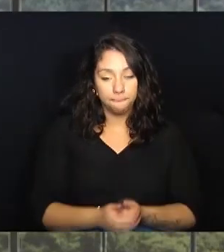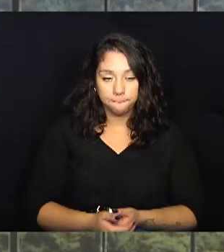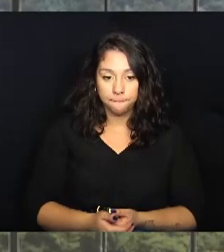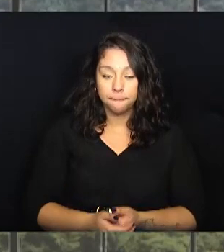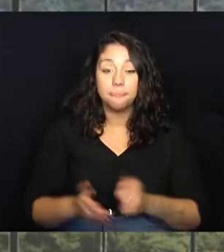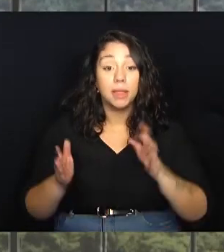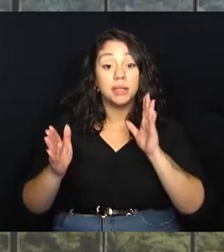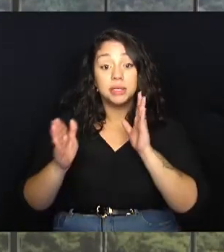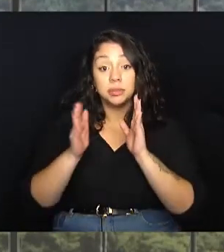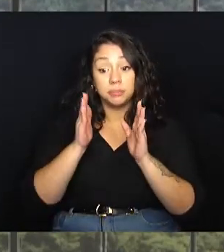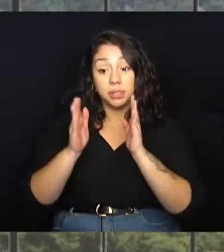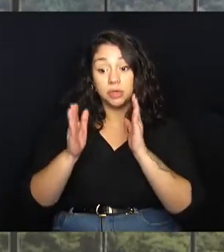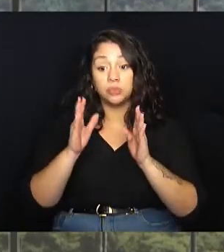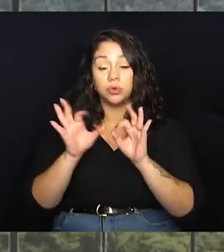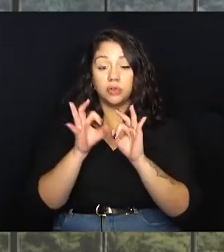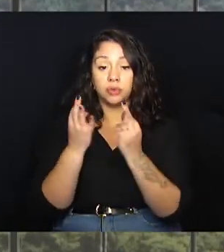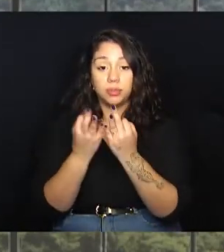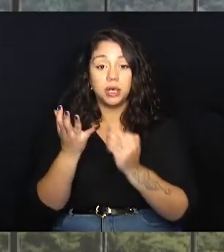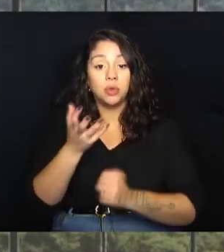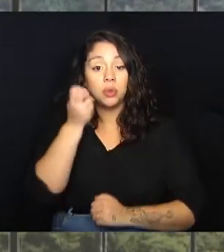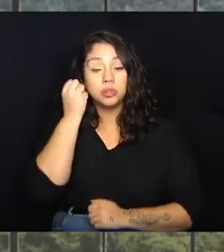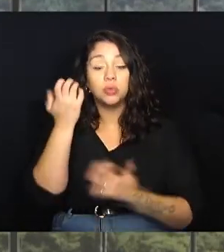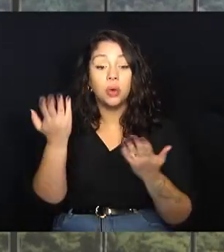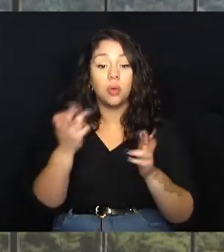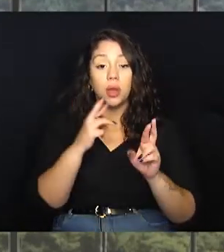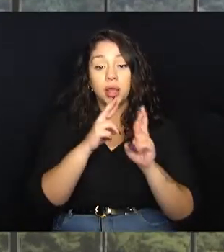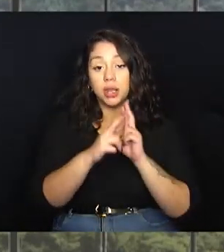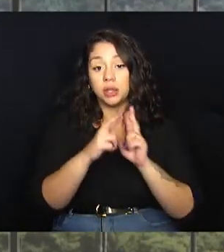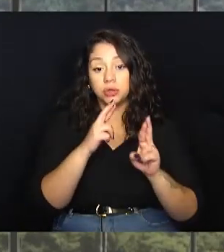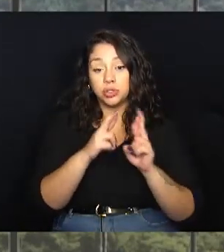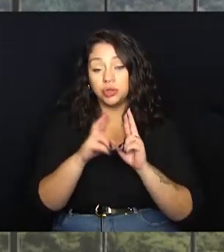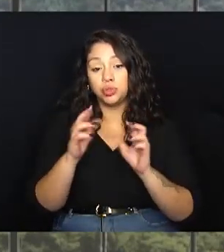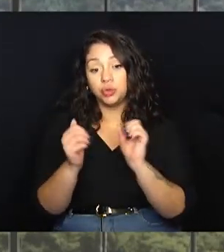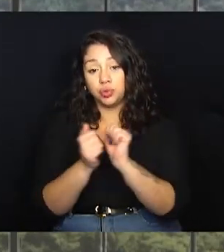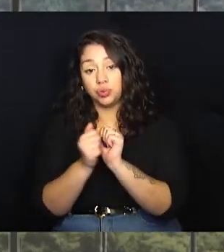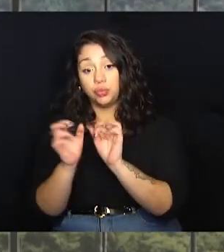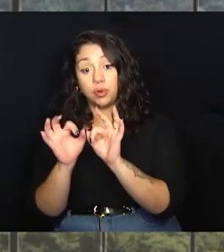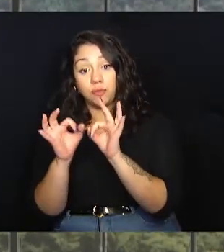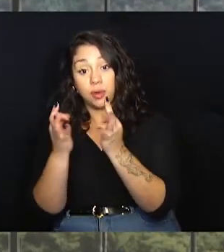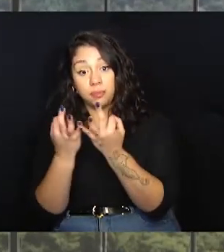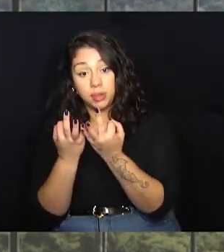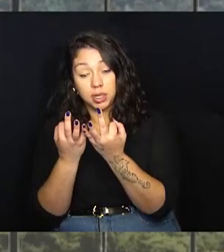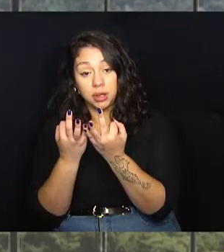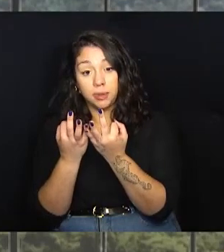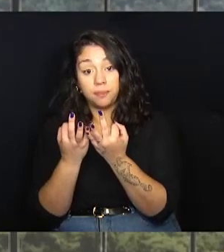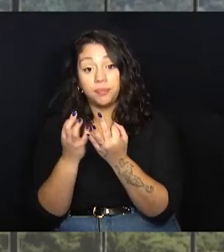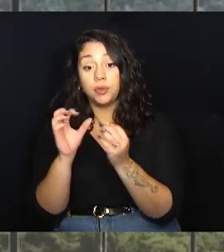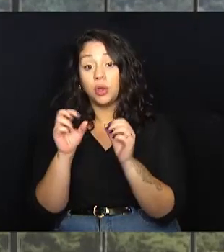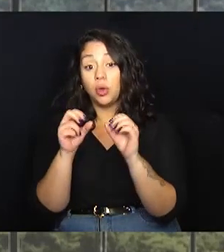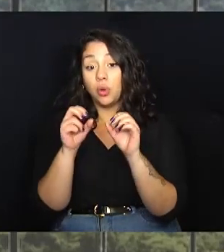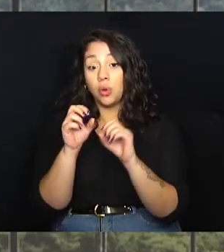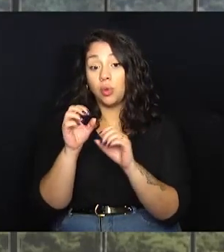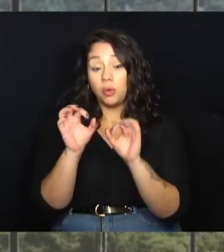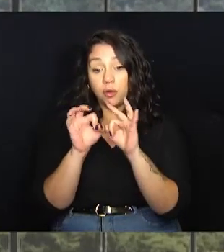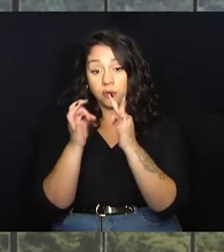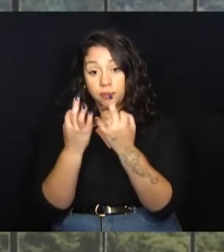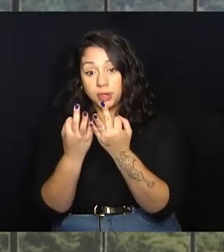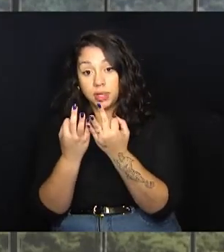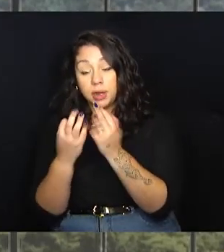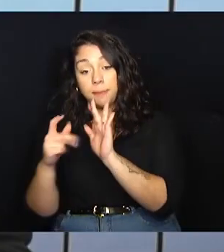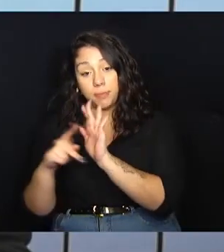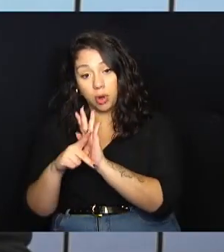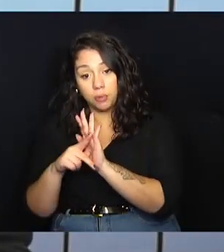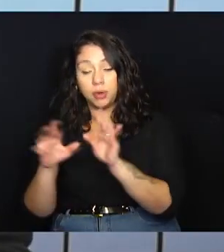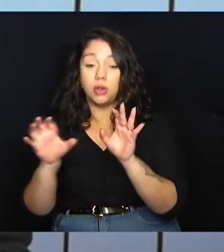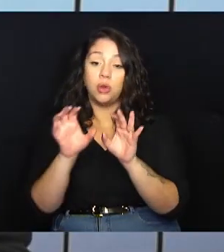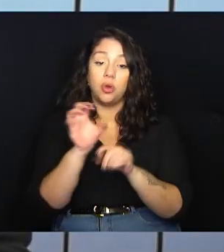está acolhendo, qual é a relação dela com a família de origem ou com a família extensa daquela criança? Durante